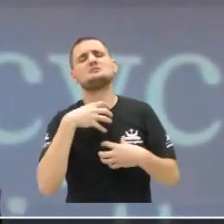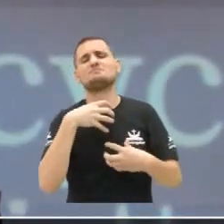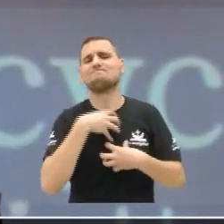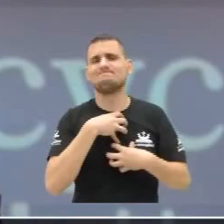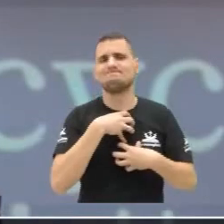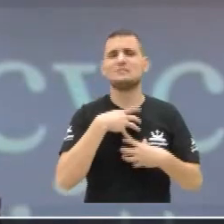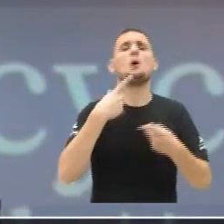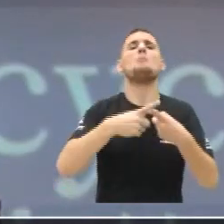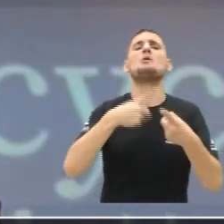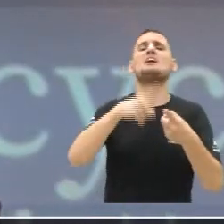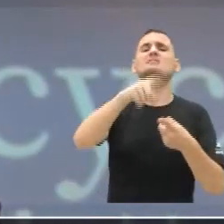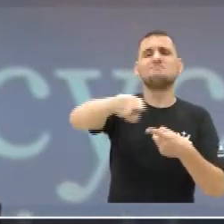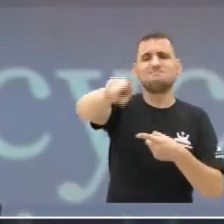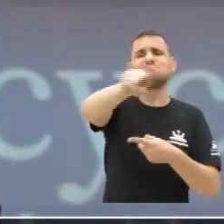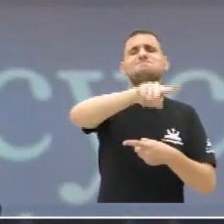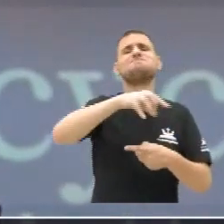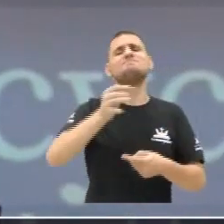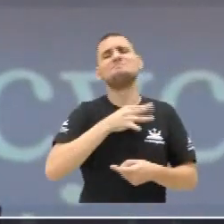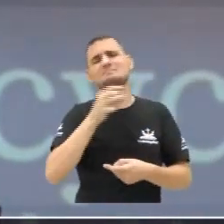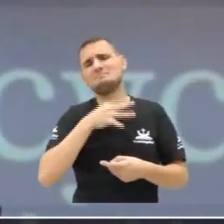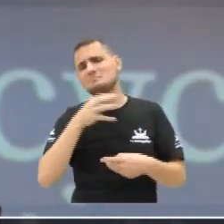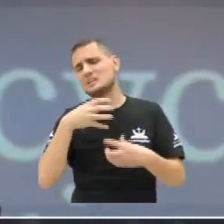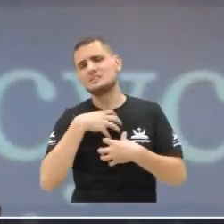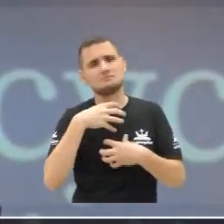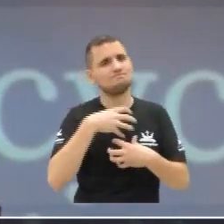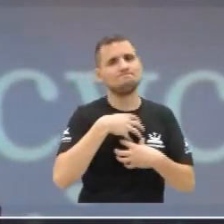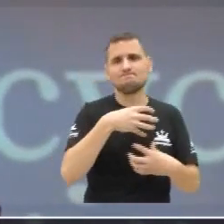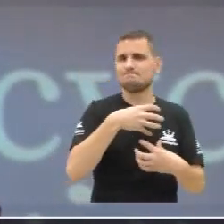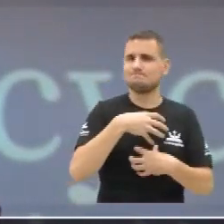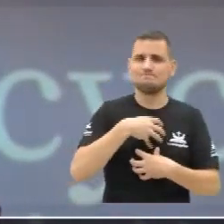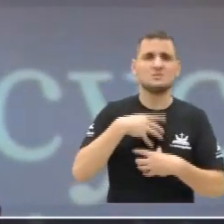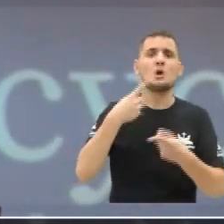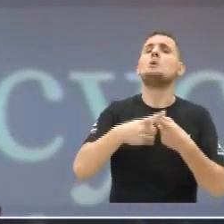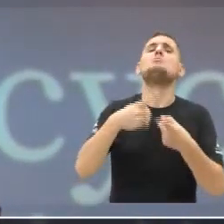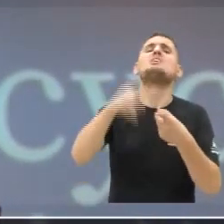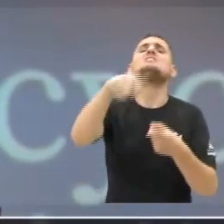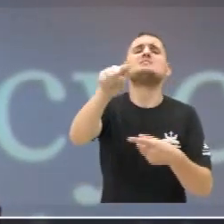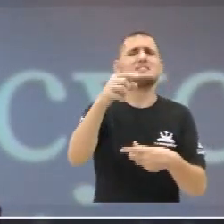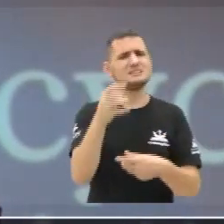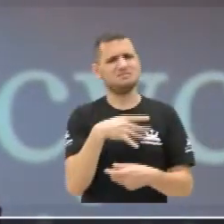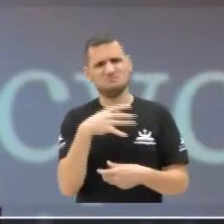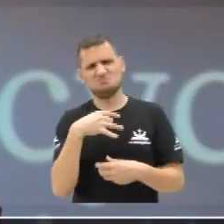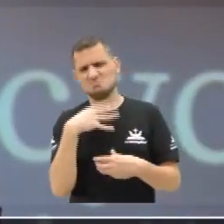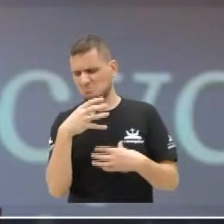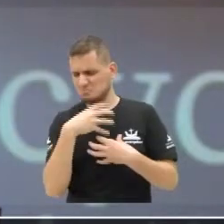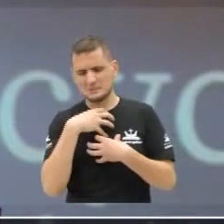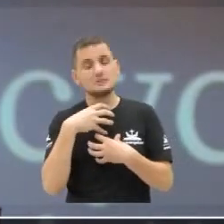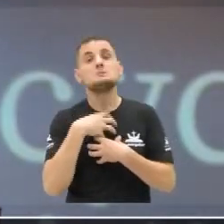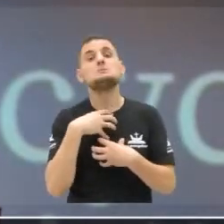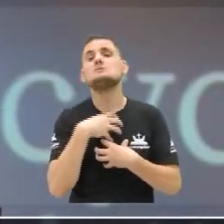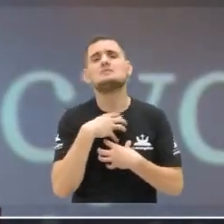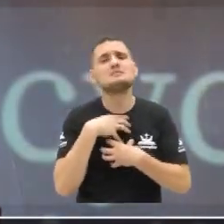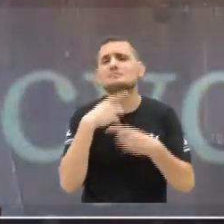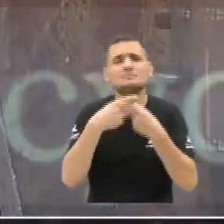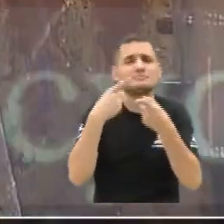porque tendes medo, porque tendes